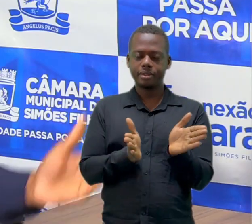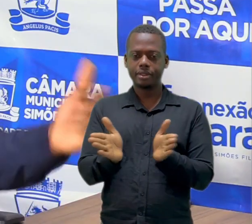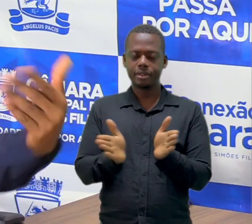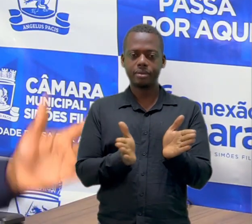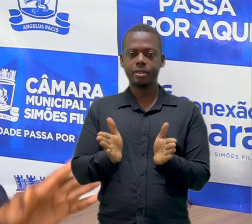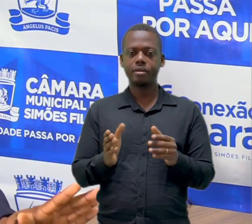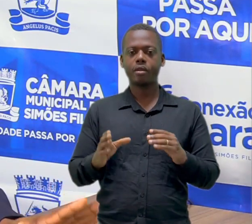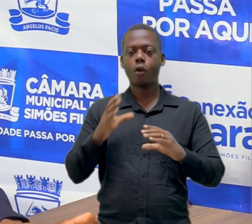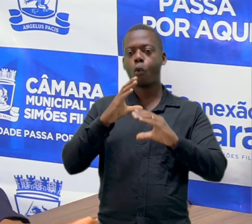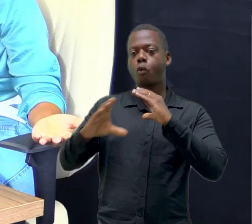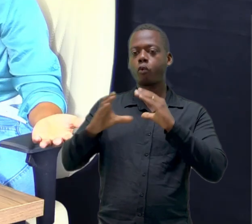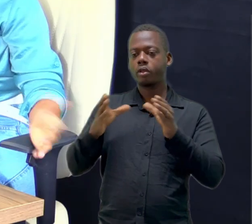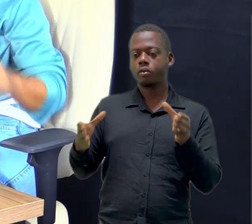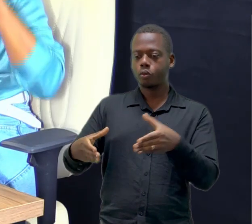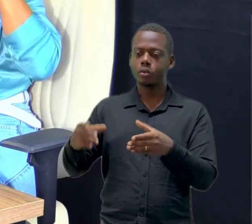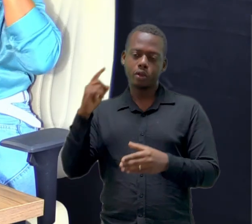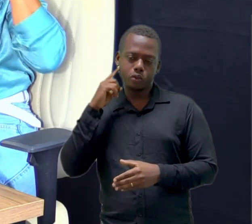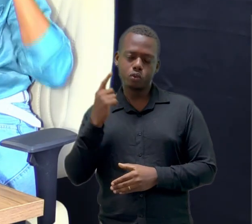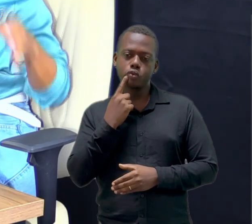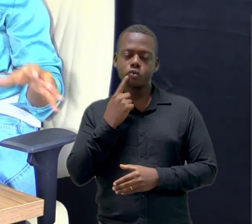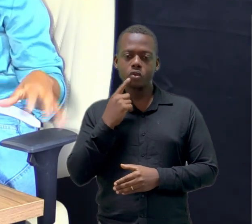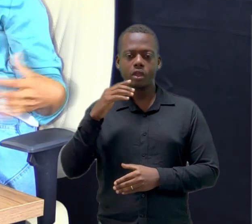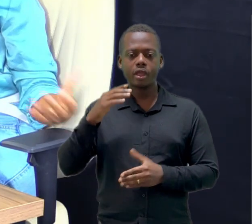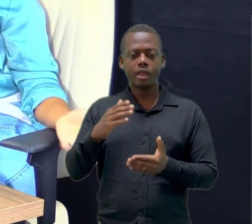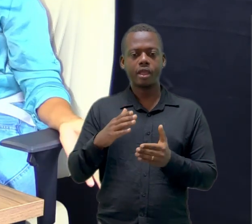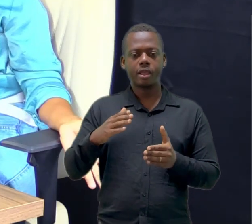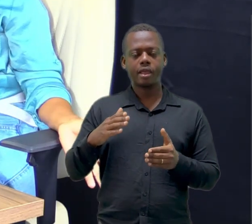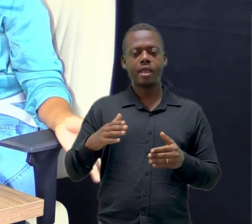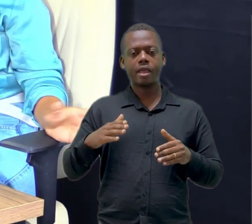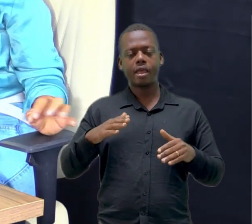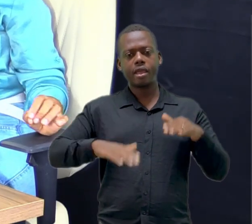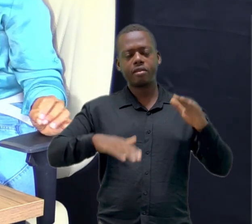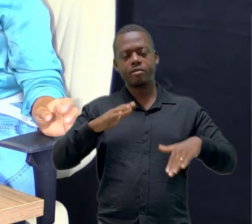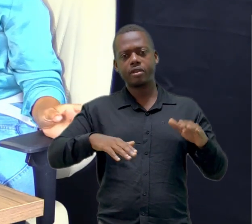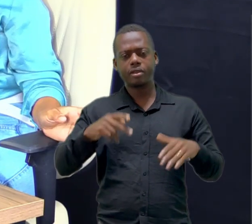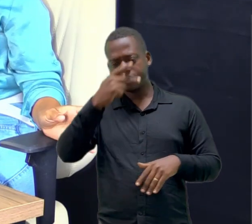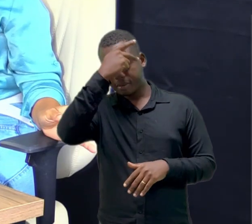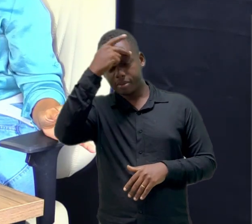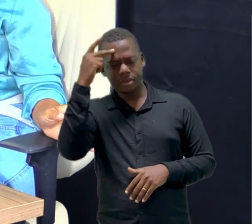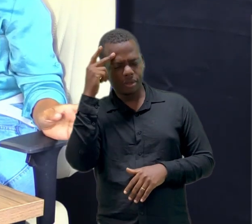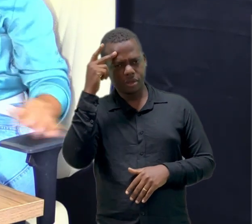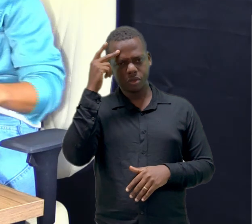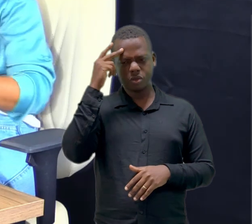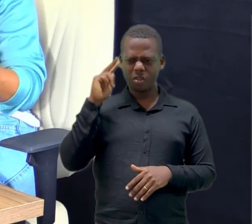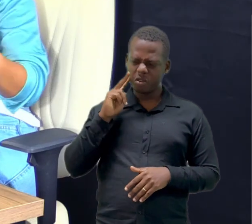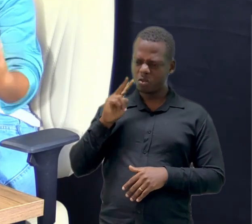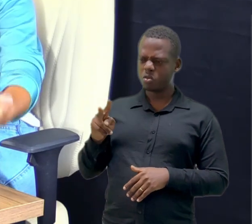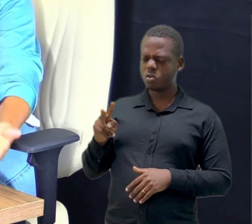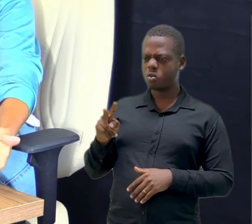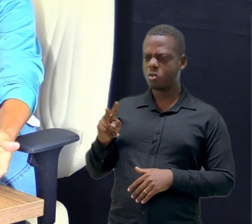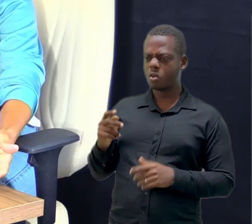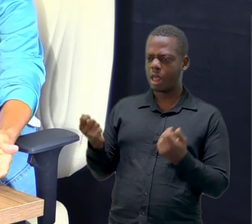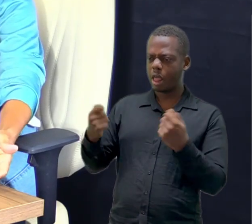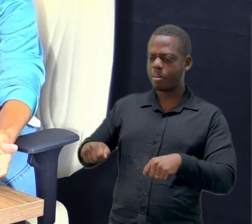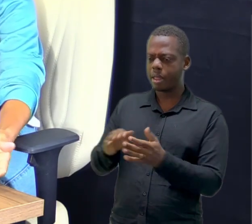e conversar com a comunidade surda. As pessoas, às vezes, veem o surdo e acham que o surdo ele não tem capacidade nenhuma por ter uma língua